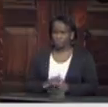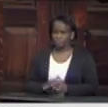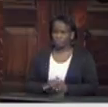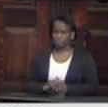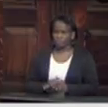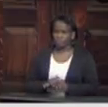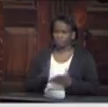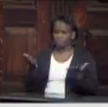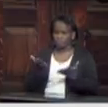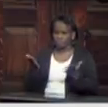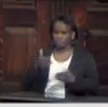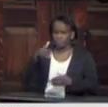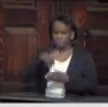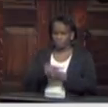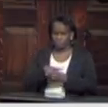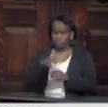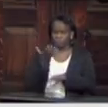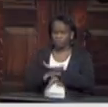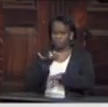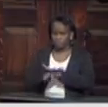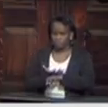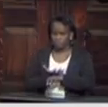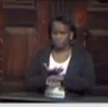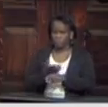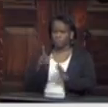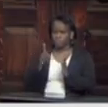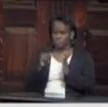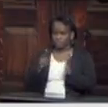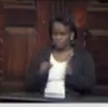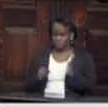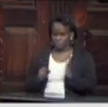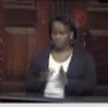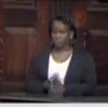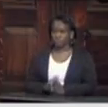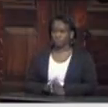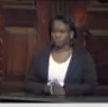Então agora eu vou votar a matéria destacada.